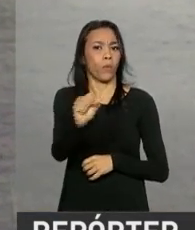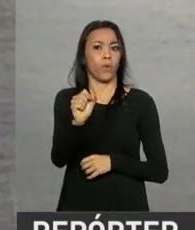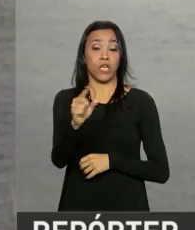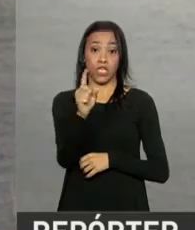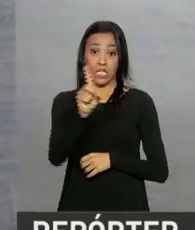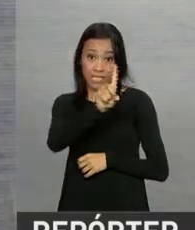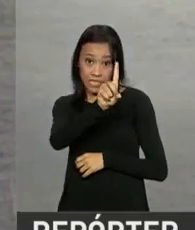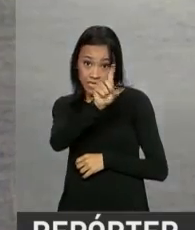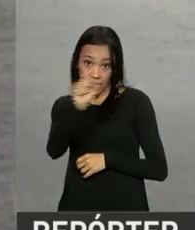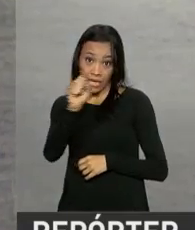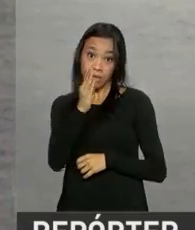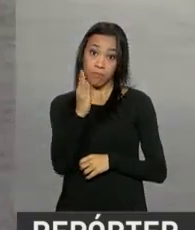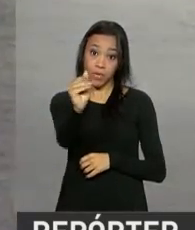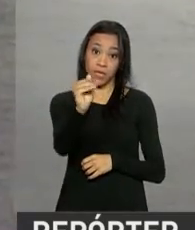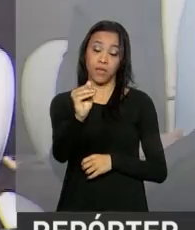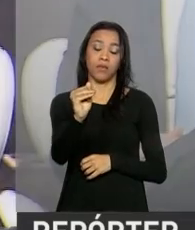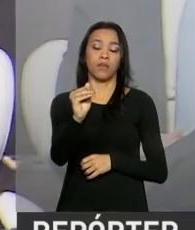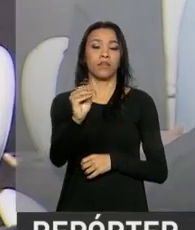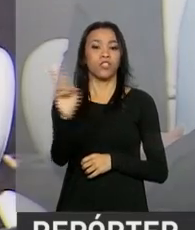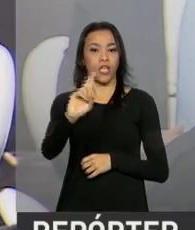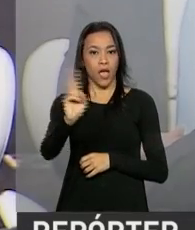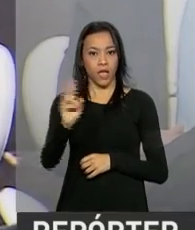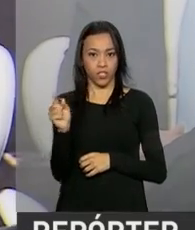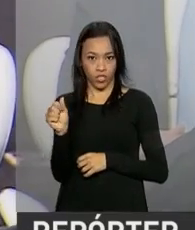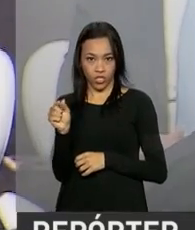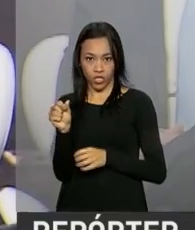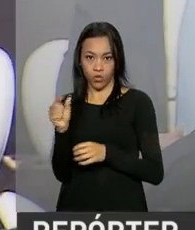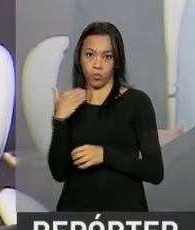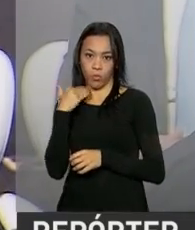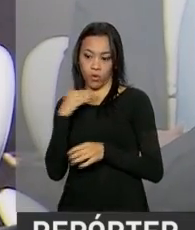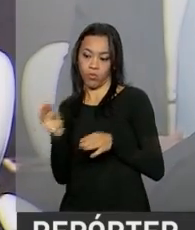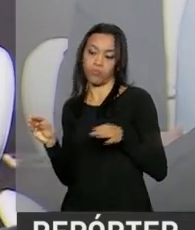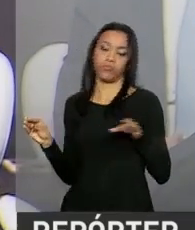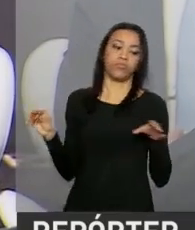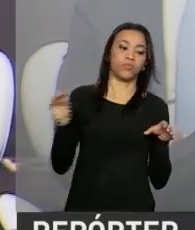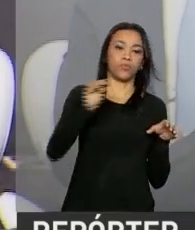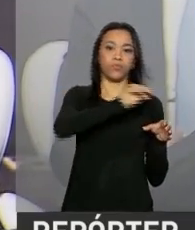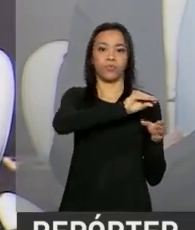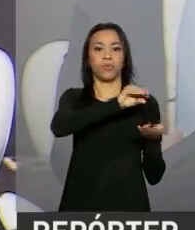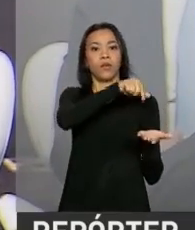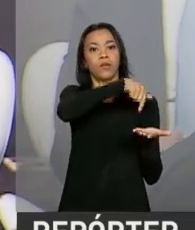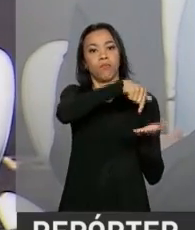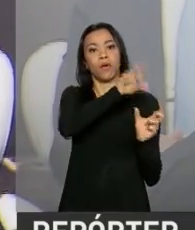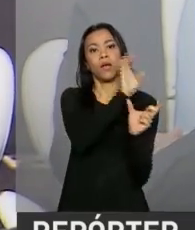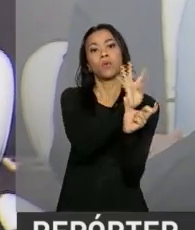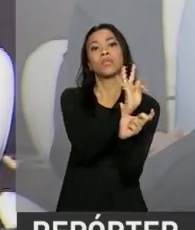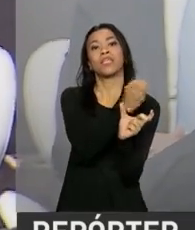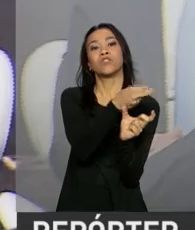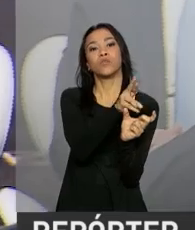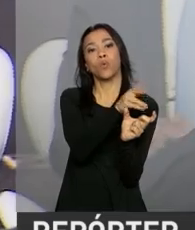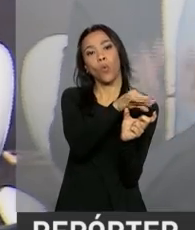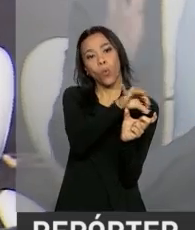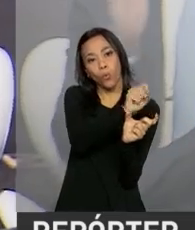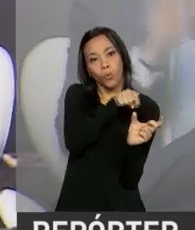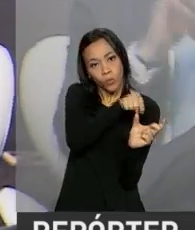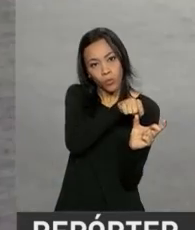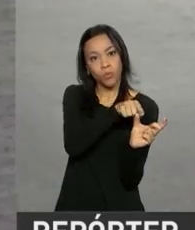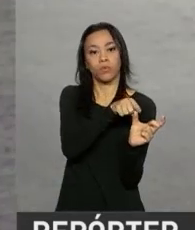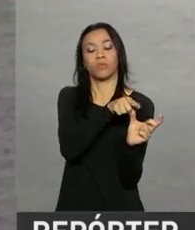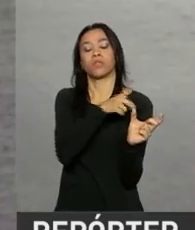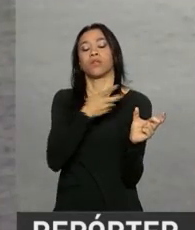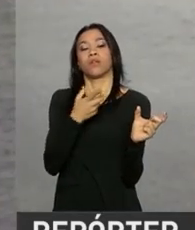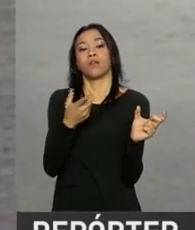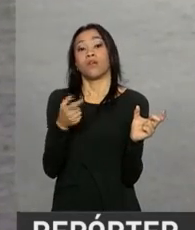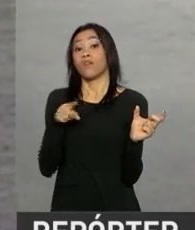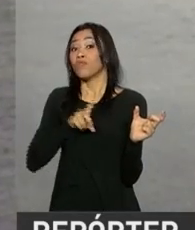100 bilhões de reais do BNDES para o Tesouro Nacional, anunciada no fim de maio para conter a dívida pública,